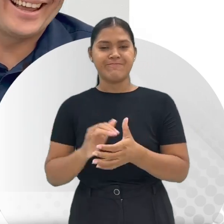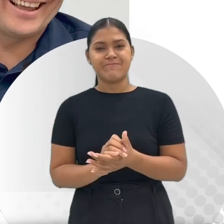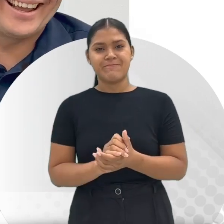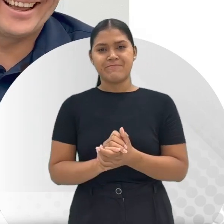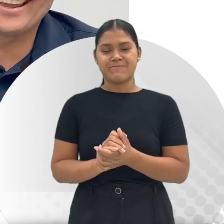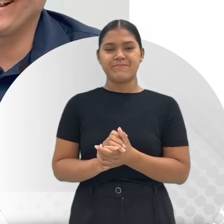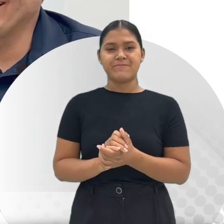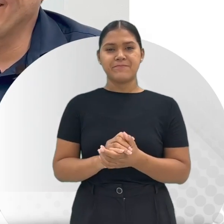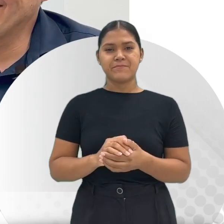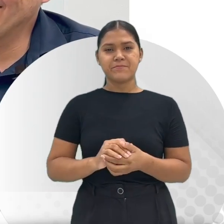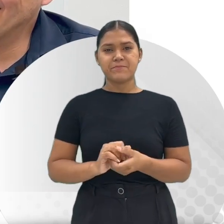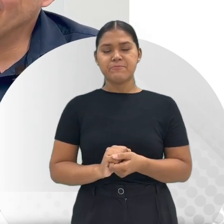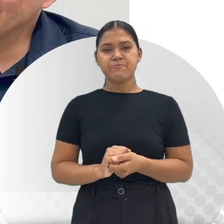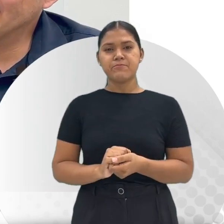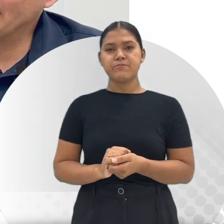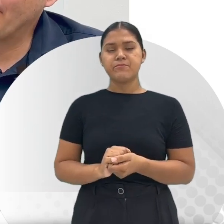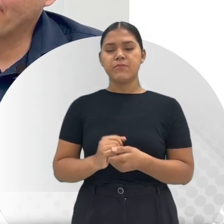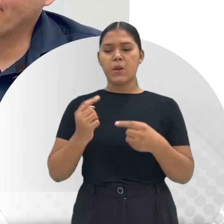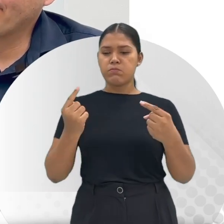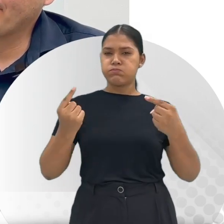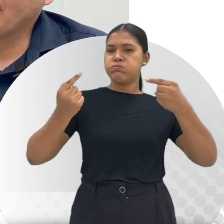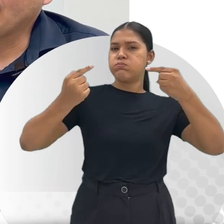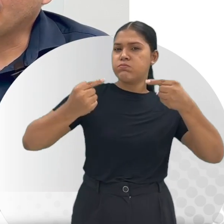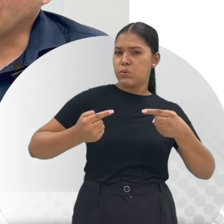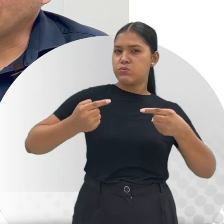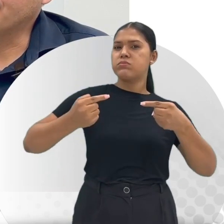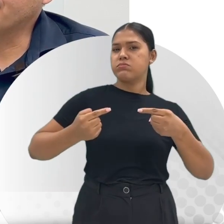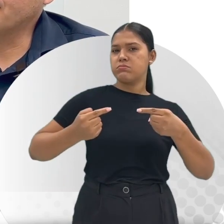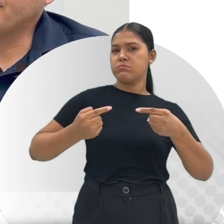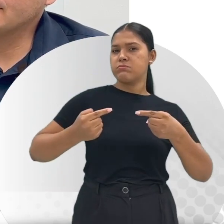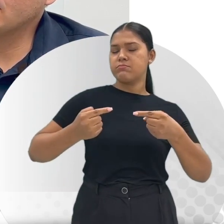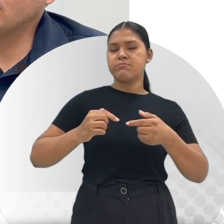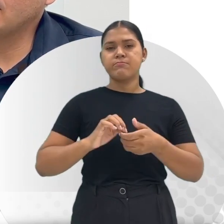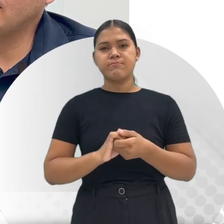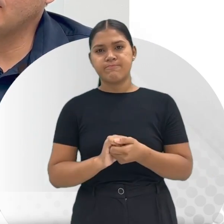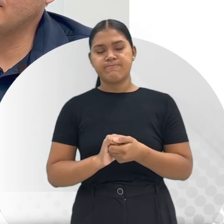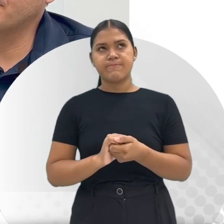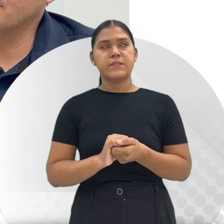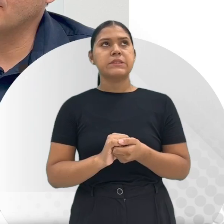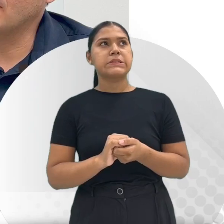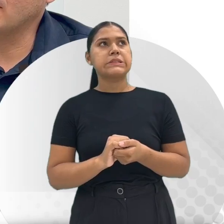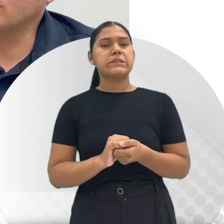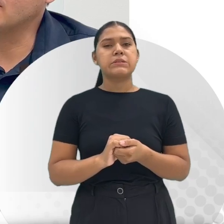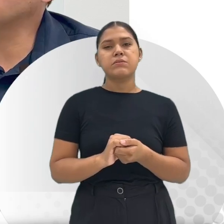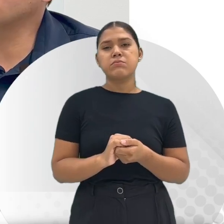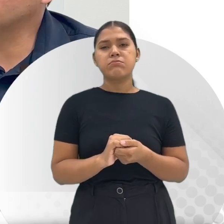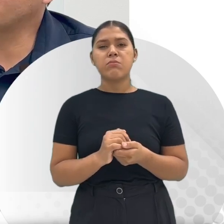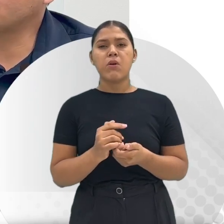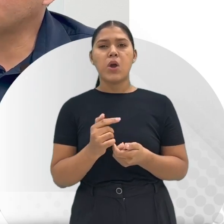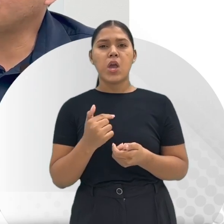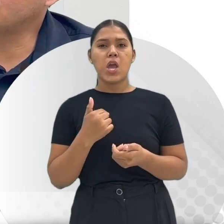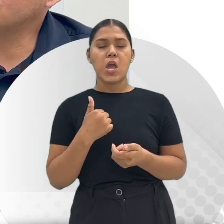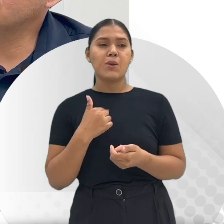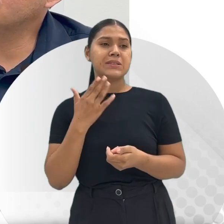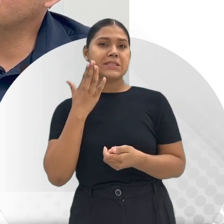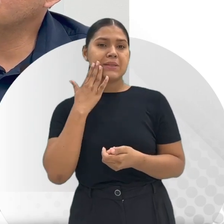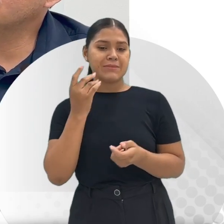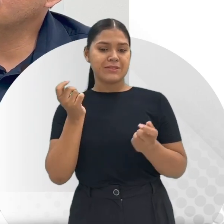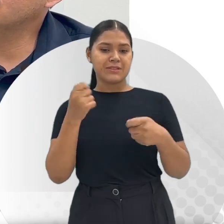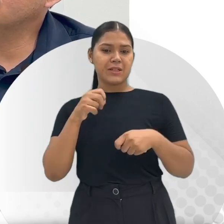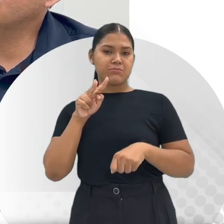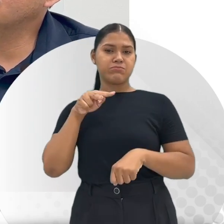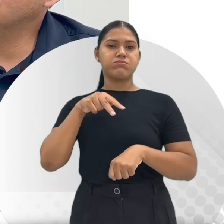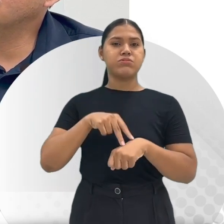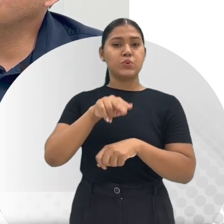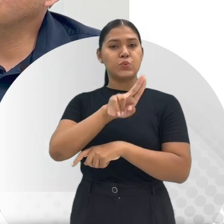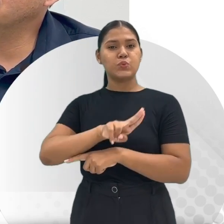Acaba sendo. E um desafio para você. É fazer com que eu seja útil para a sociedade.